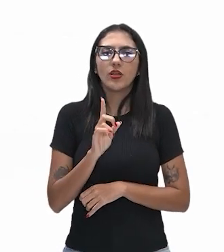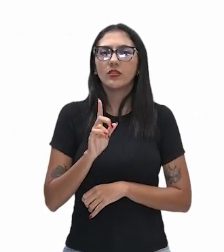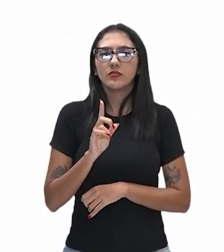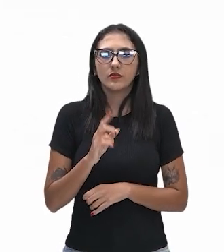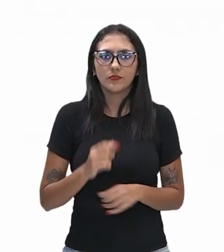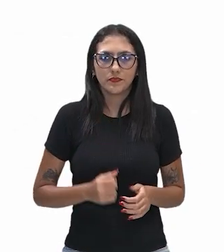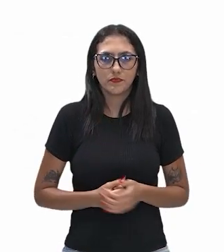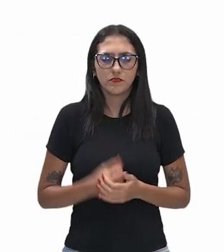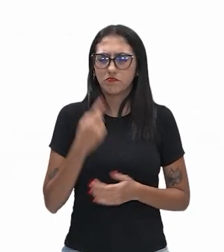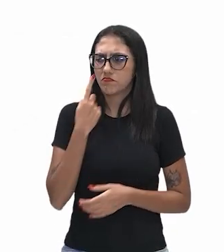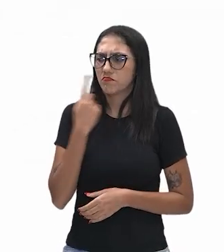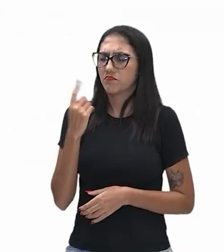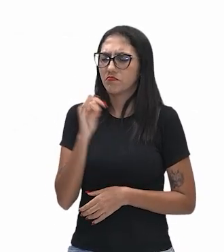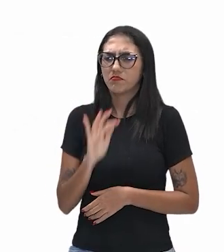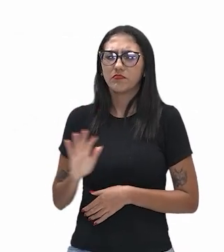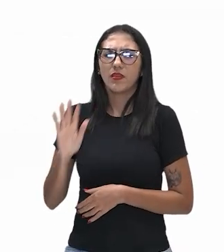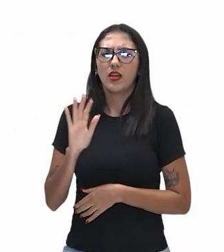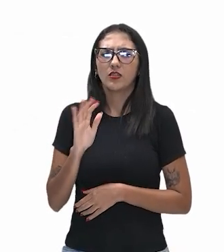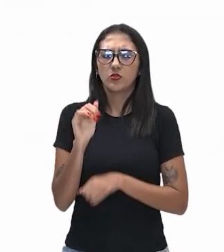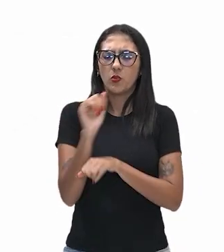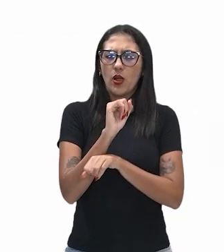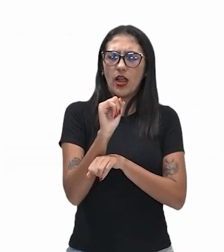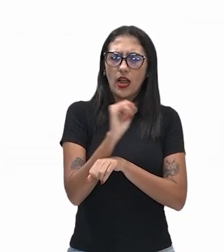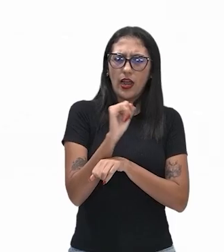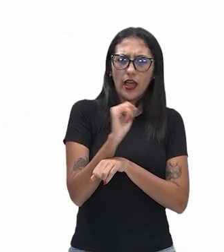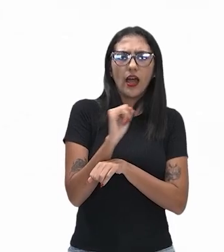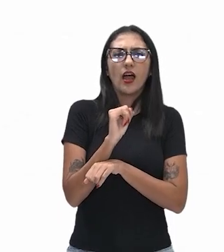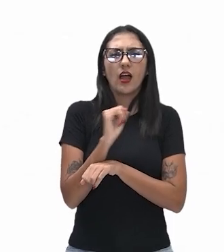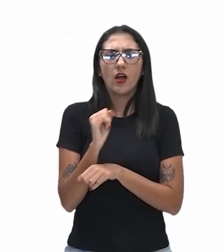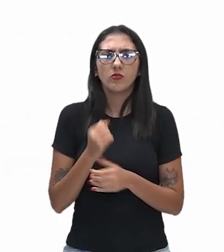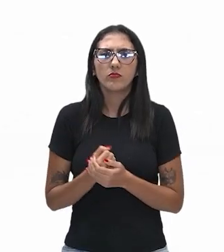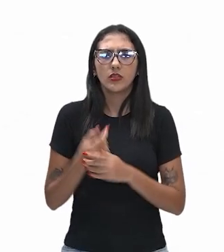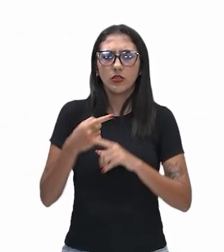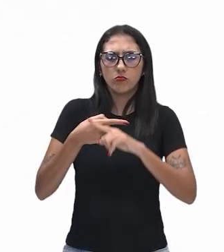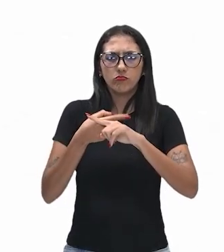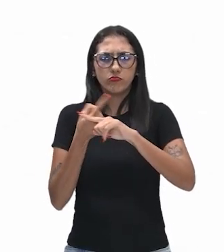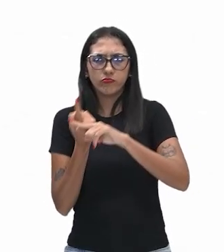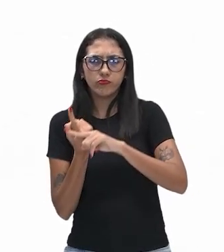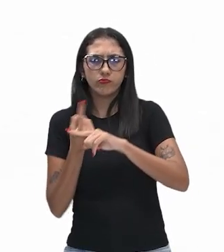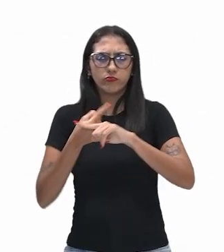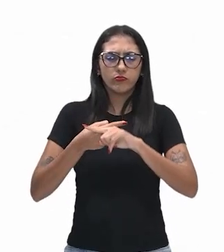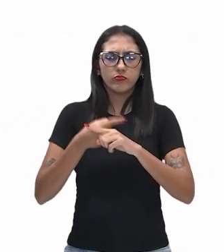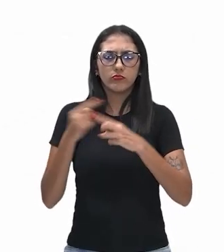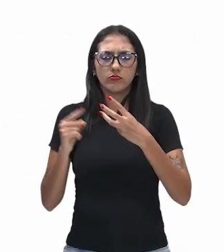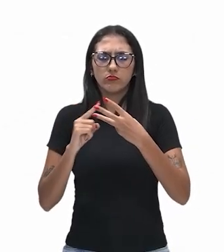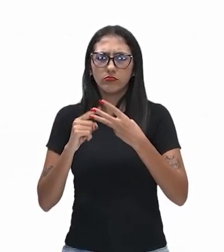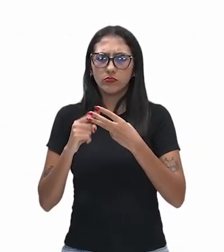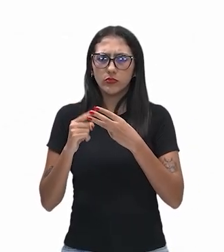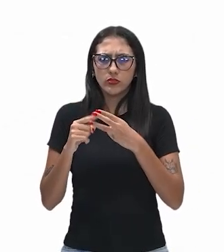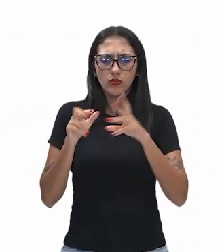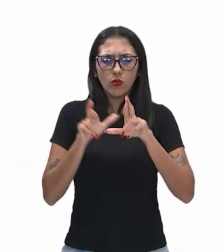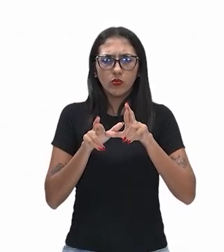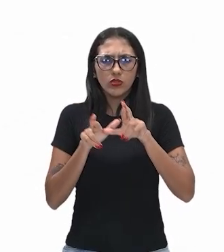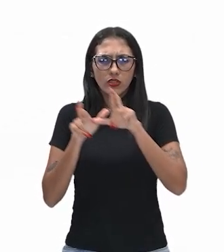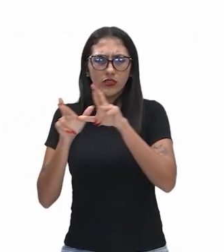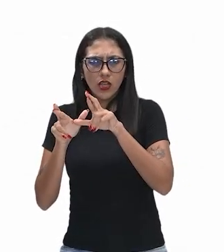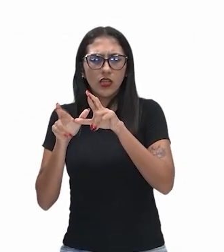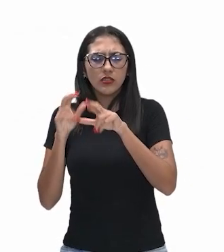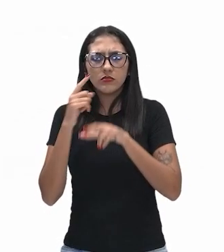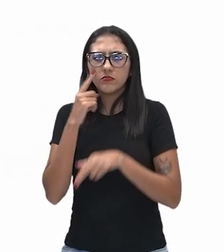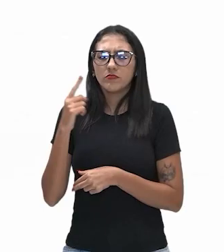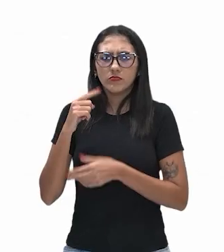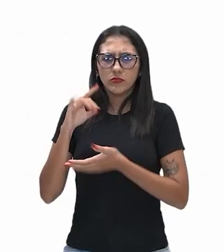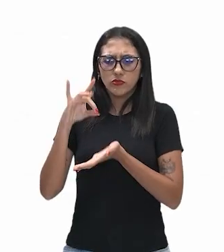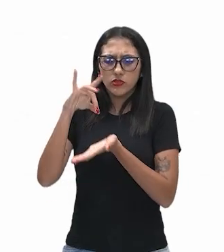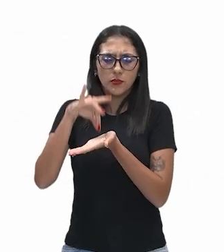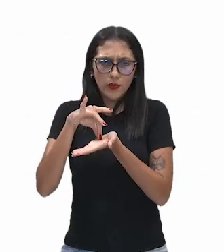tu tem um carro, tu tem um velocímetro, tem um GPS, tá? Ele está identificando o seguinte, tu tá num carro, tu sabe exatamente